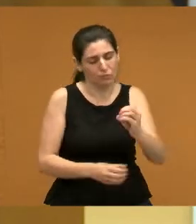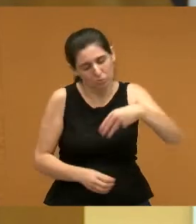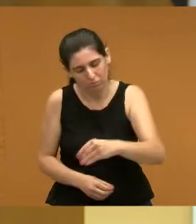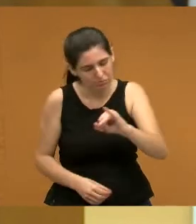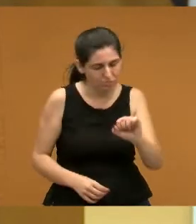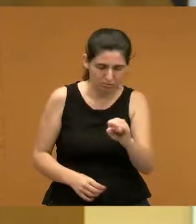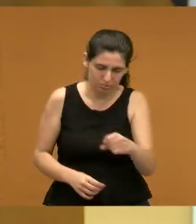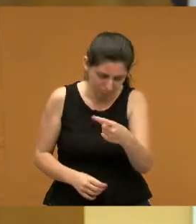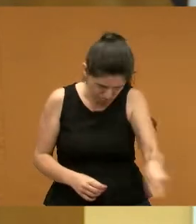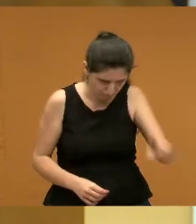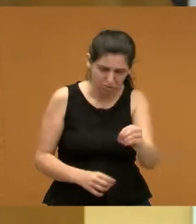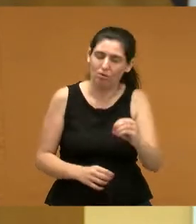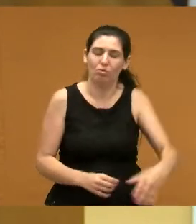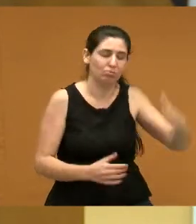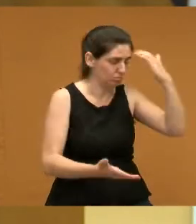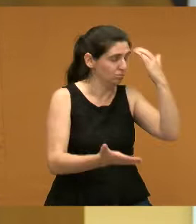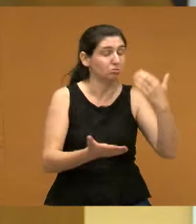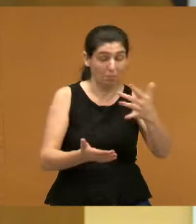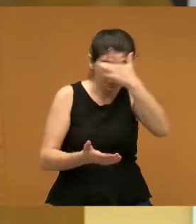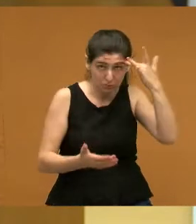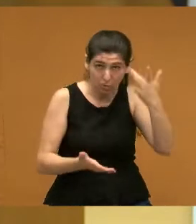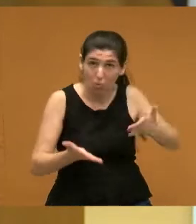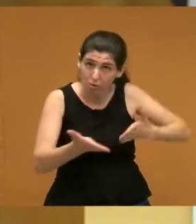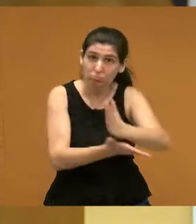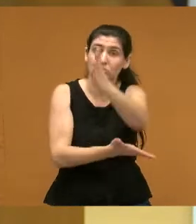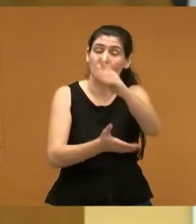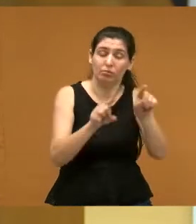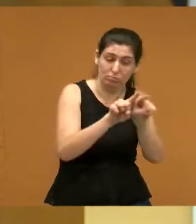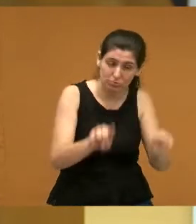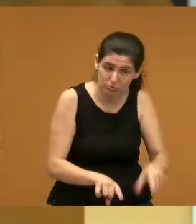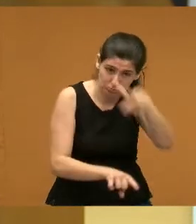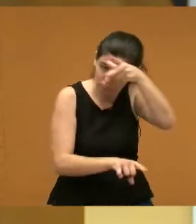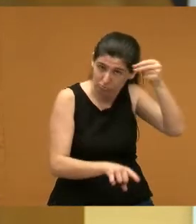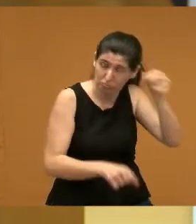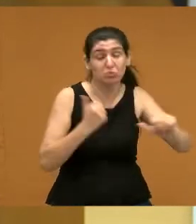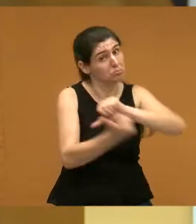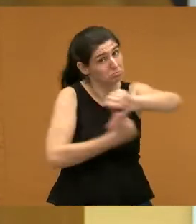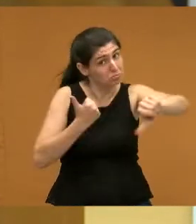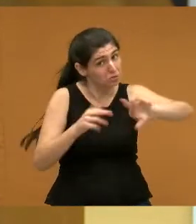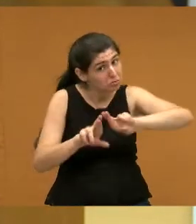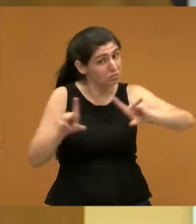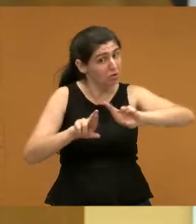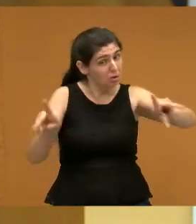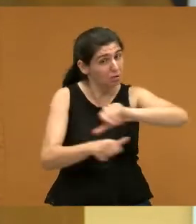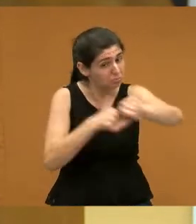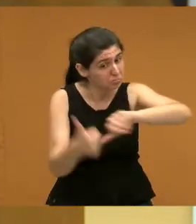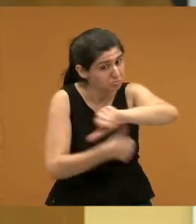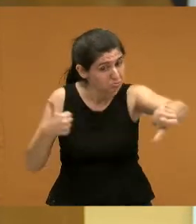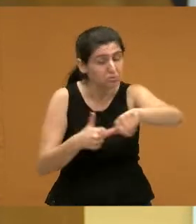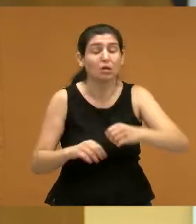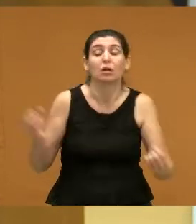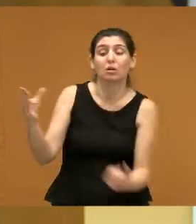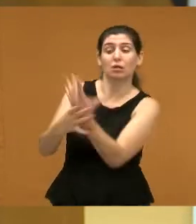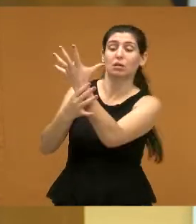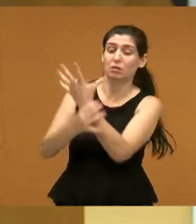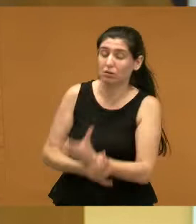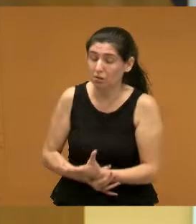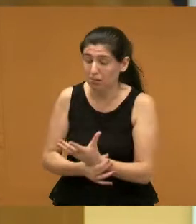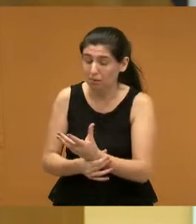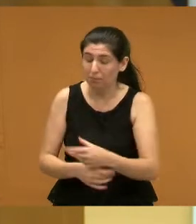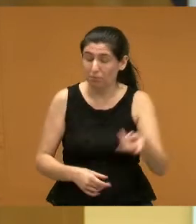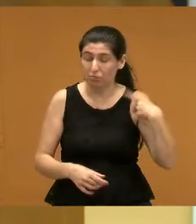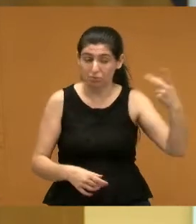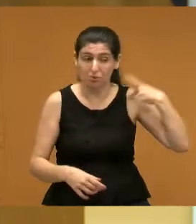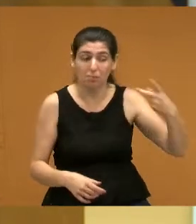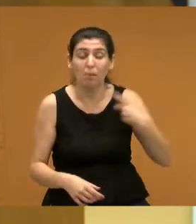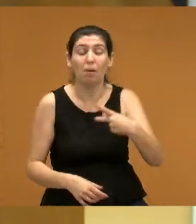cargos de confiança privativo de servidor efetivo, as funções gratificadas, cria a Procuradoria da Fundação Prolar,